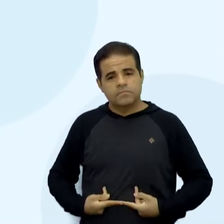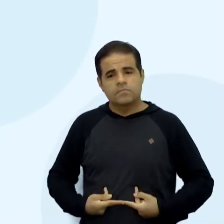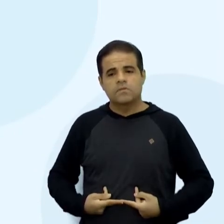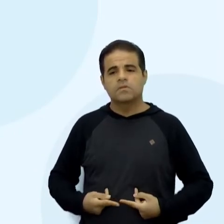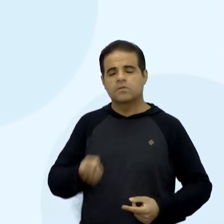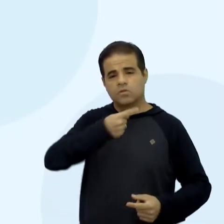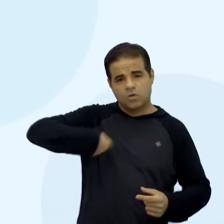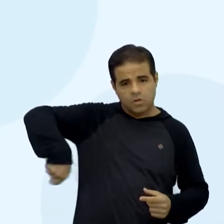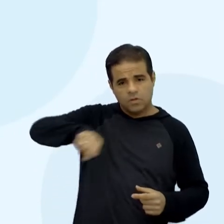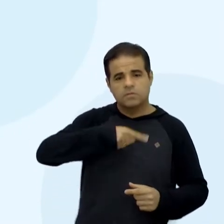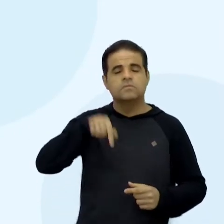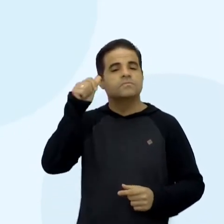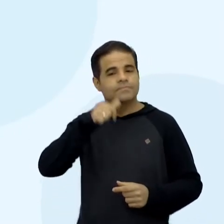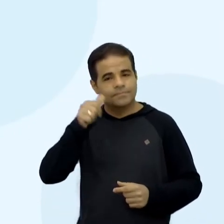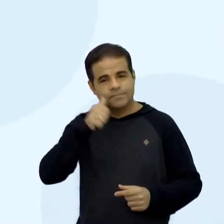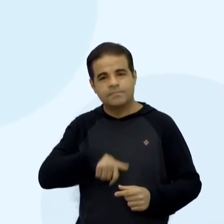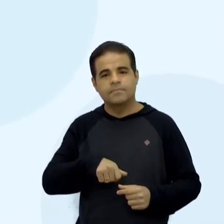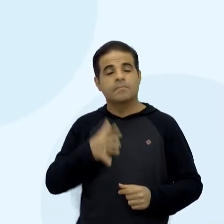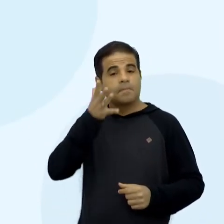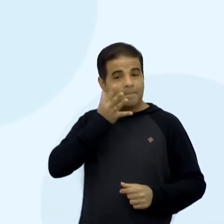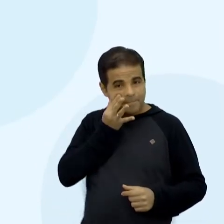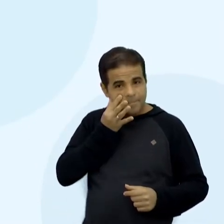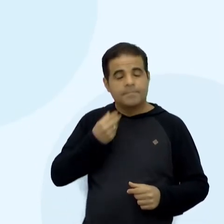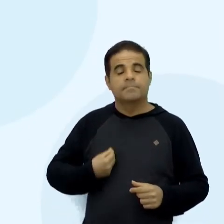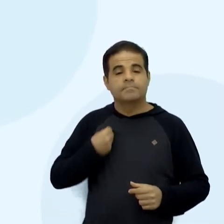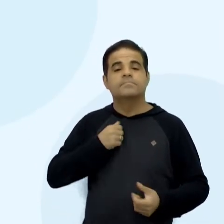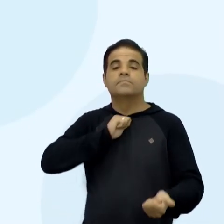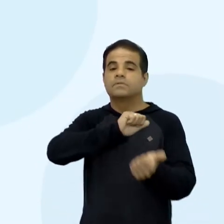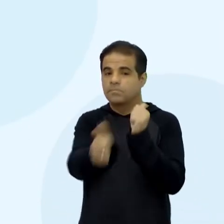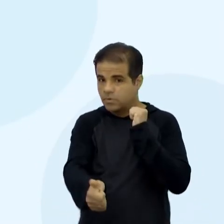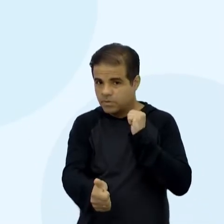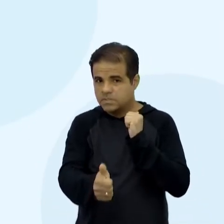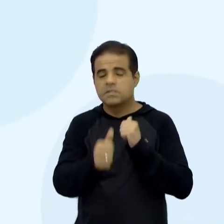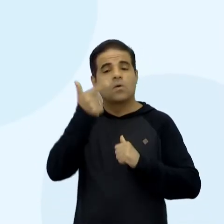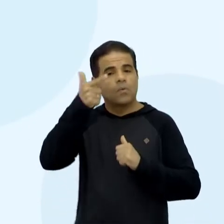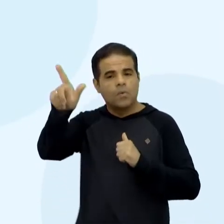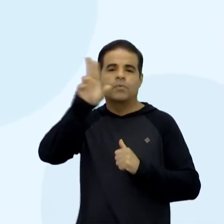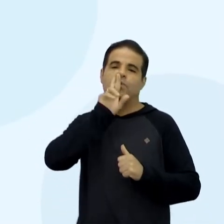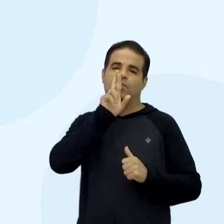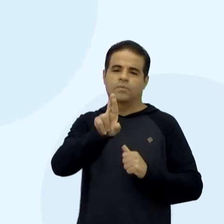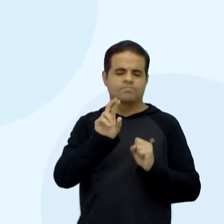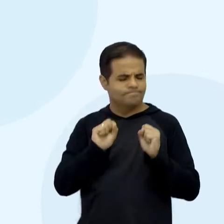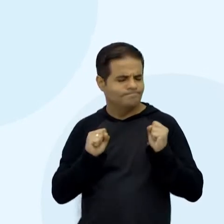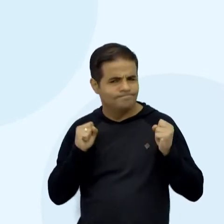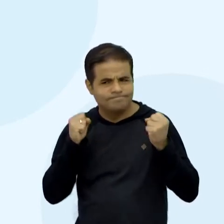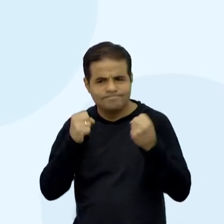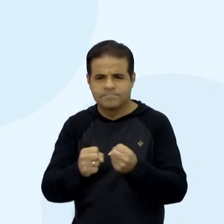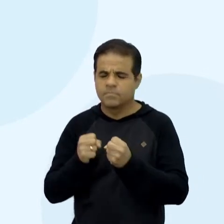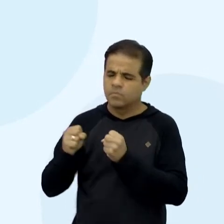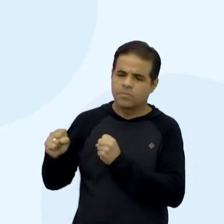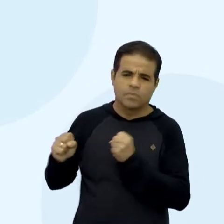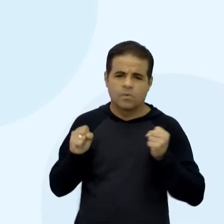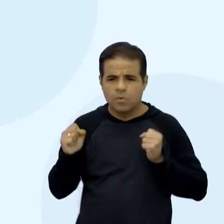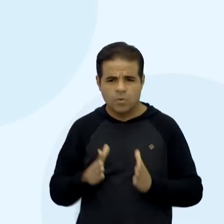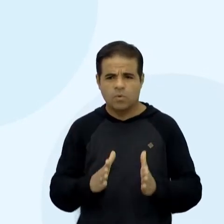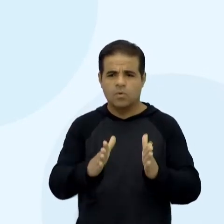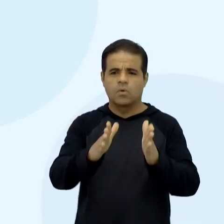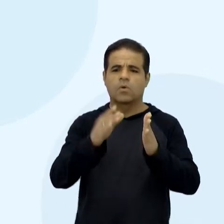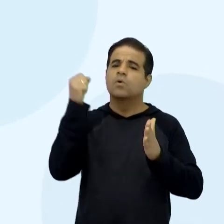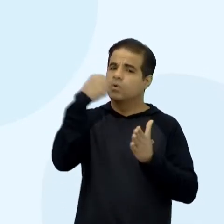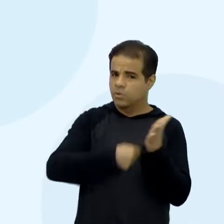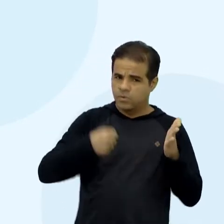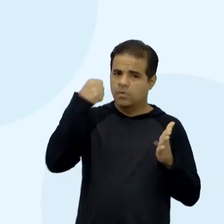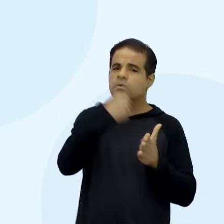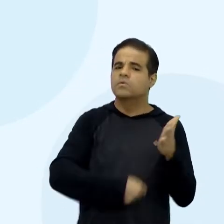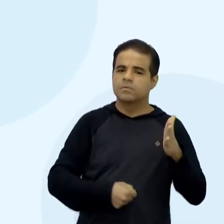nós mulheres, da nossa presença nos esportes. É mais um resultado de todo um esforço, de toda a trajetória, de toda a luta